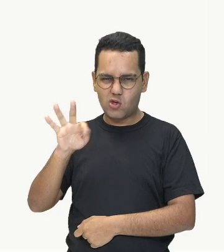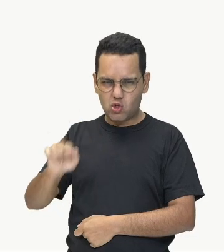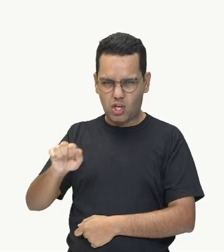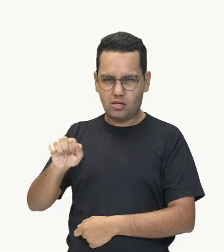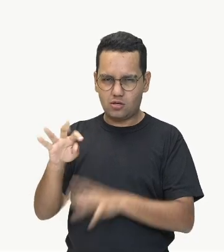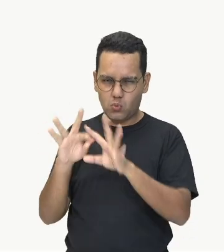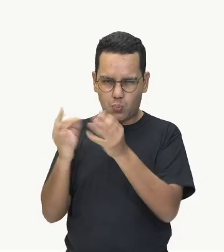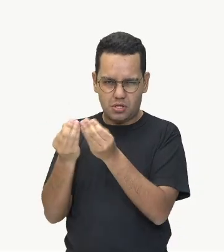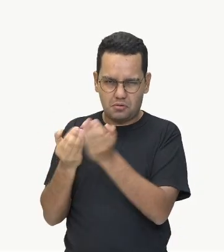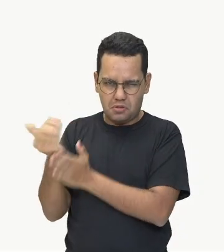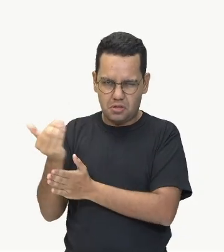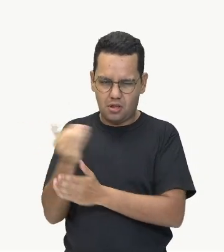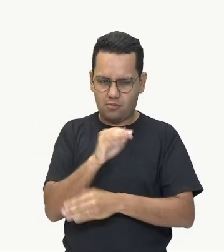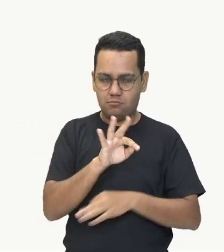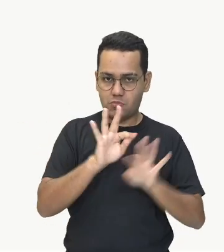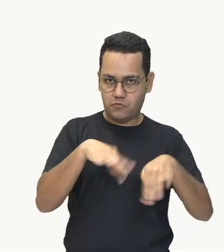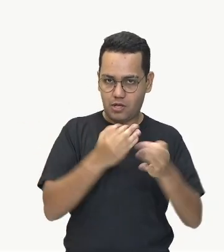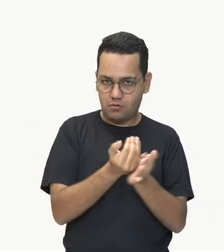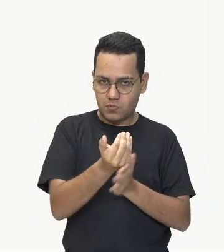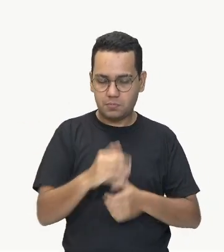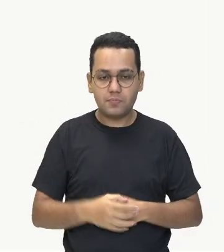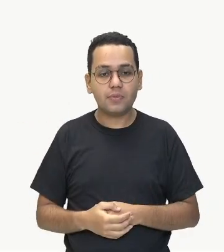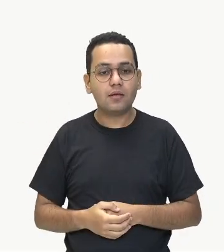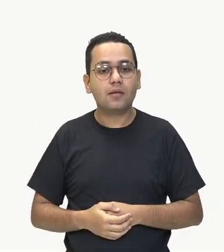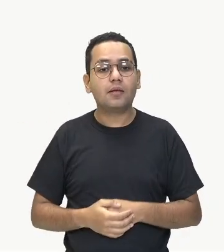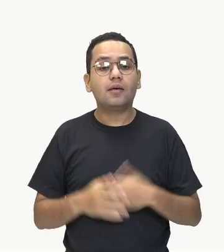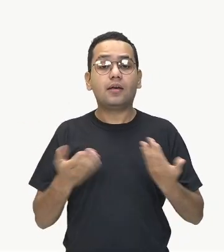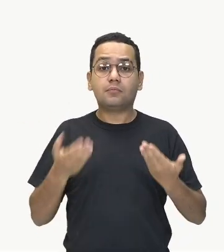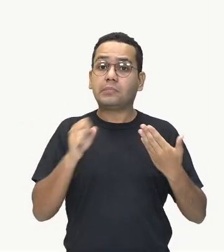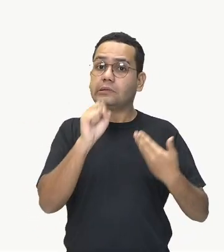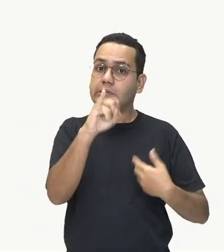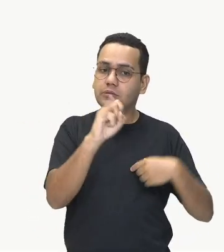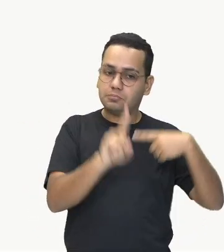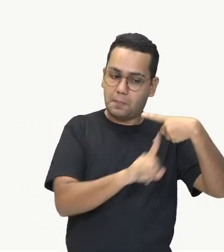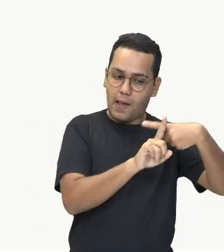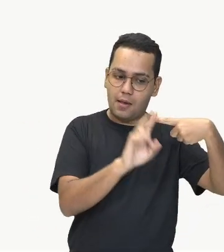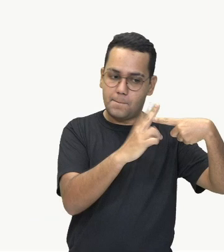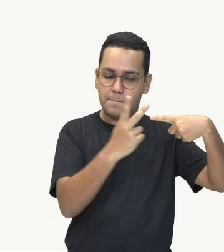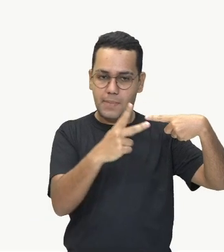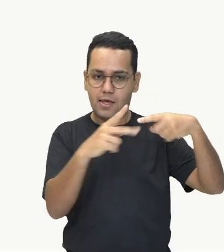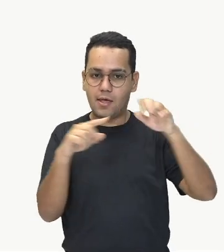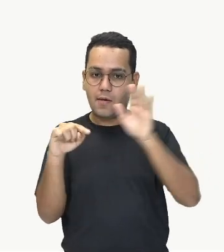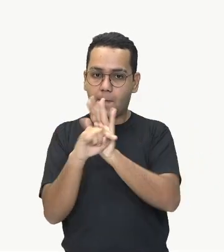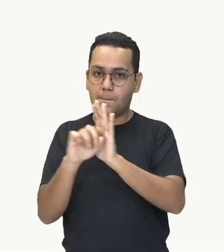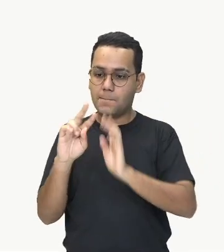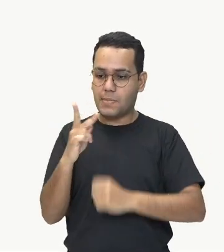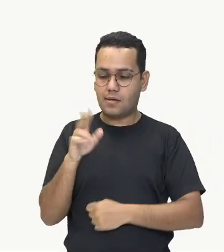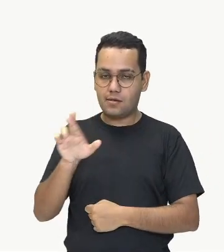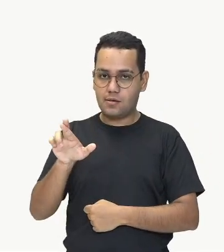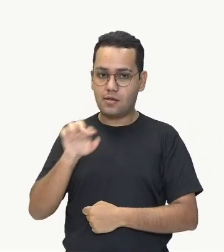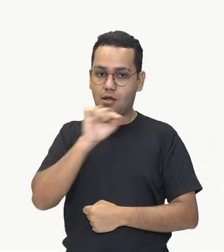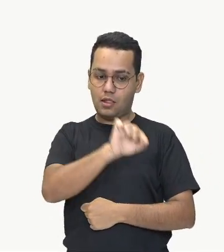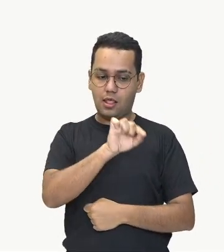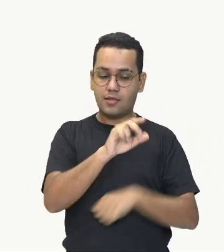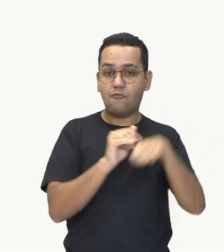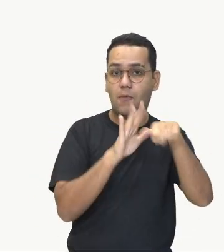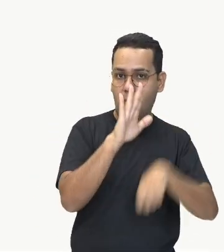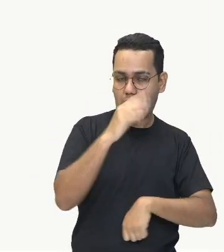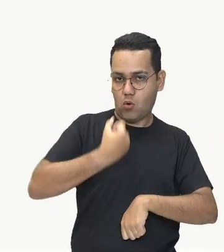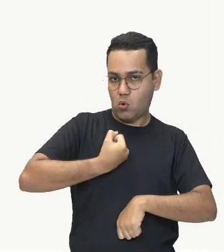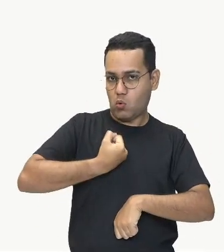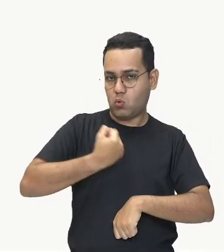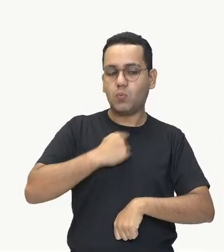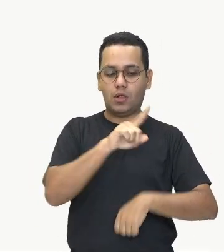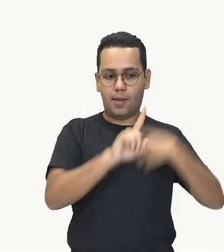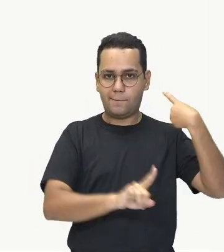é positivo se o HP for maior que o HR nós teremos um del h positivo dessa